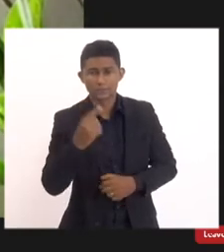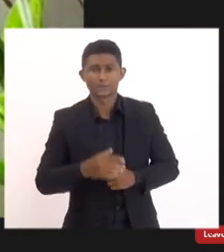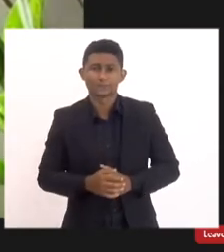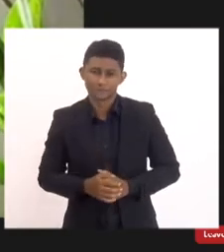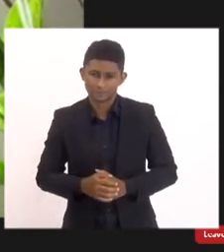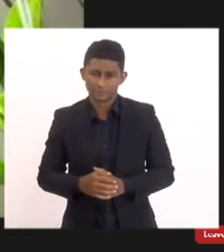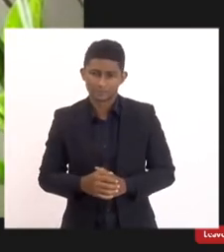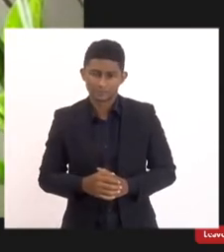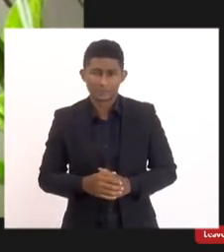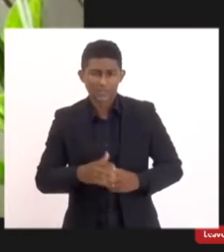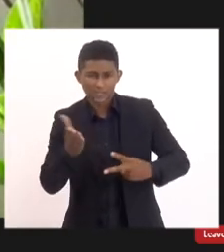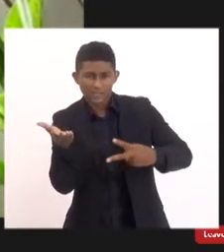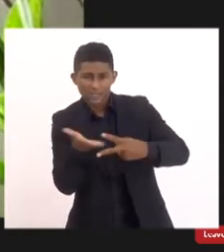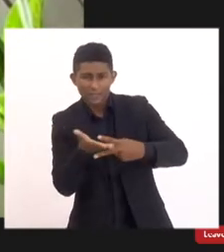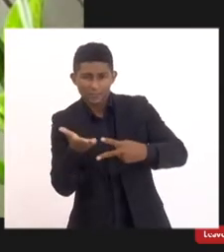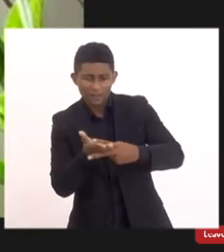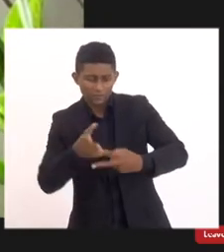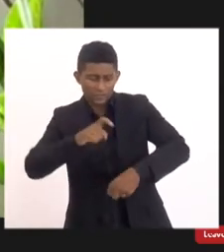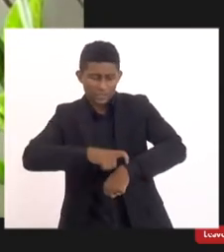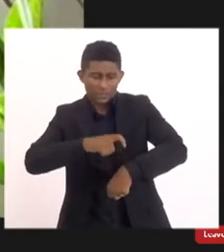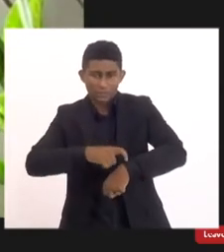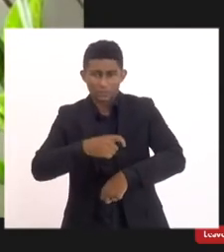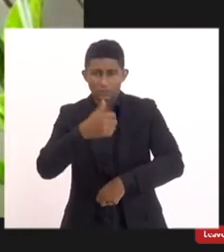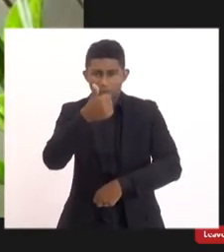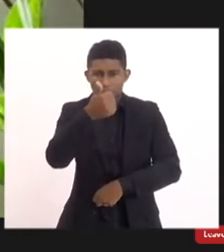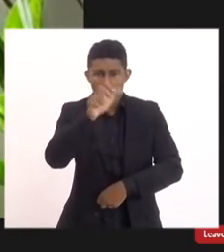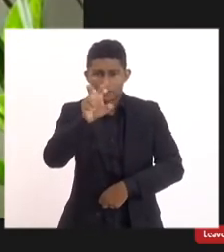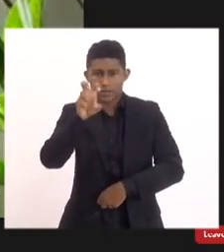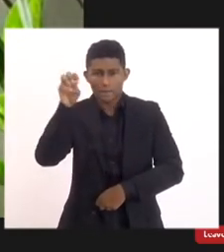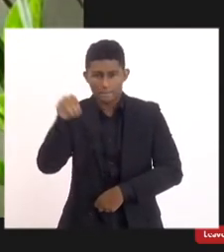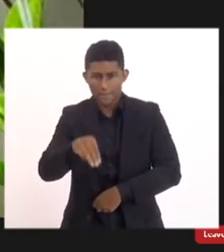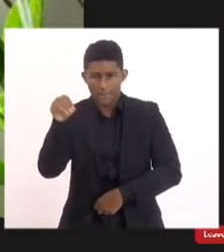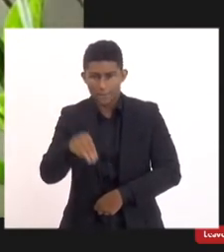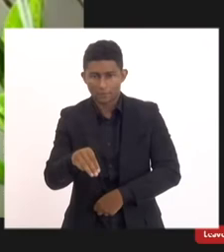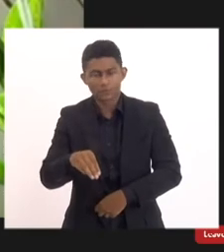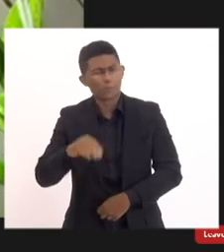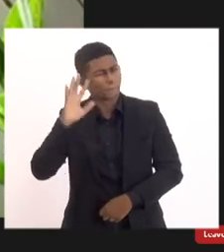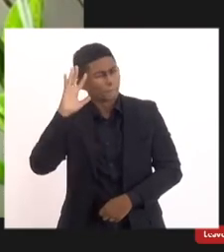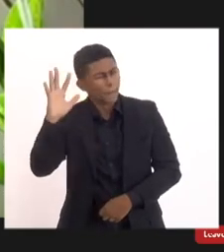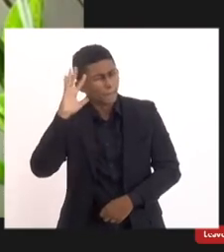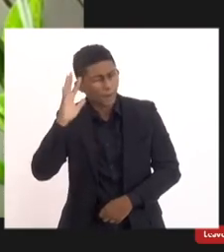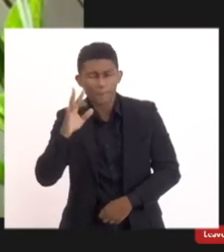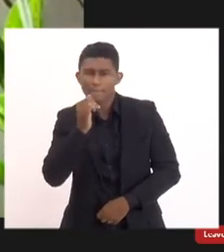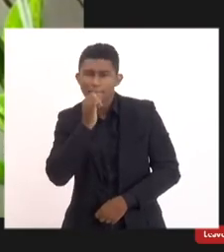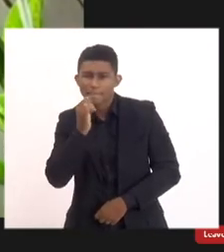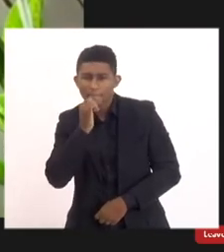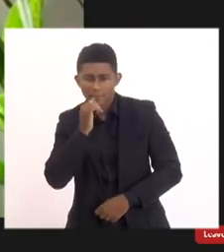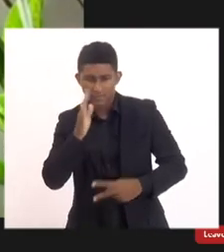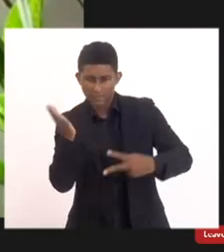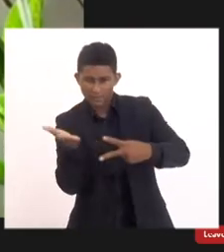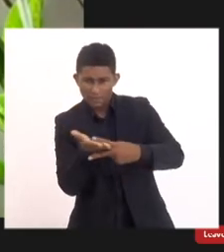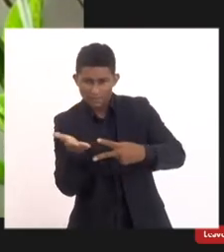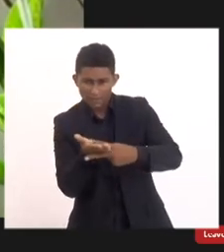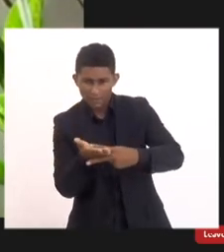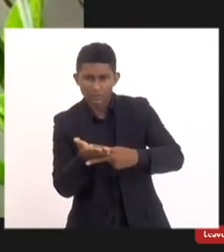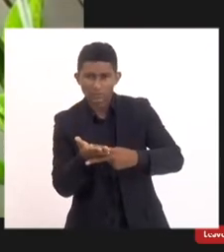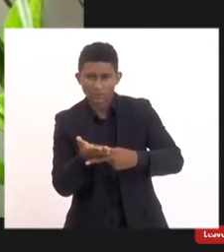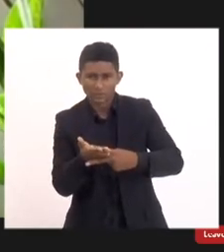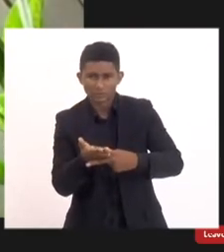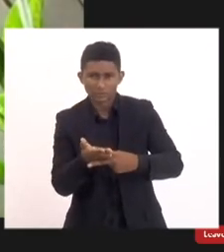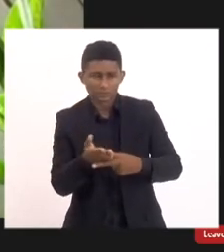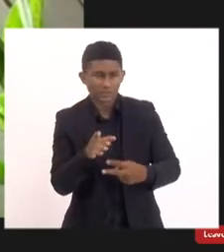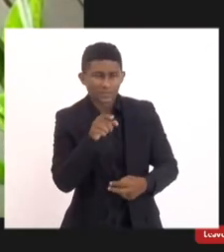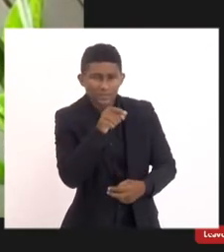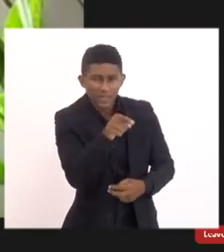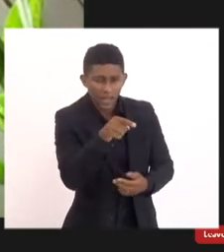Esse intervalo é de 15 minutos. Se eu for oferecer nesse intervalo a merenda